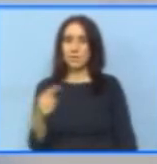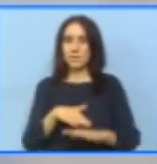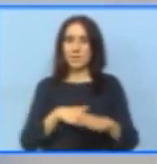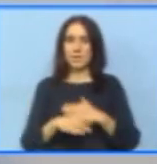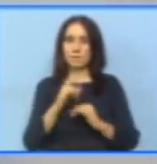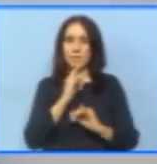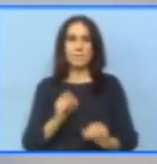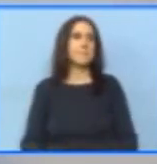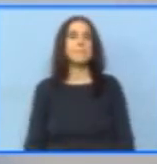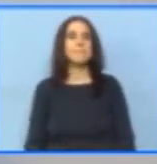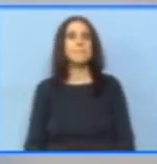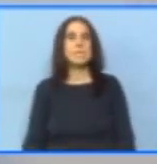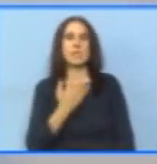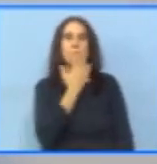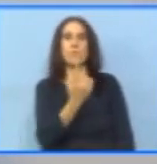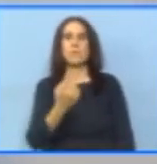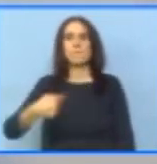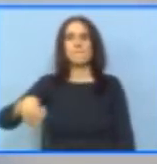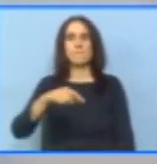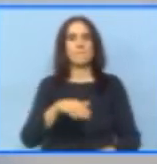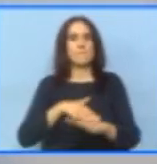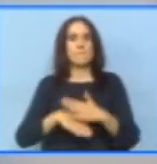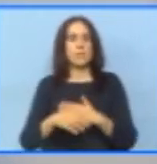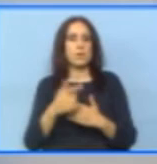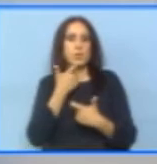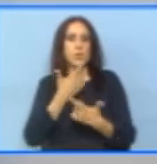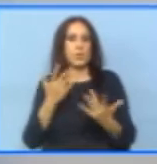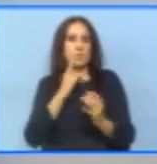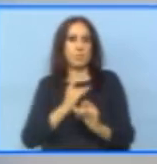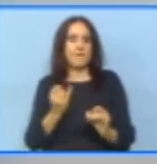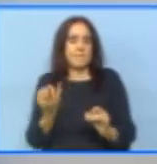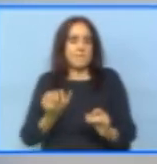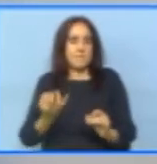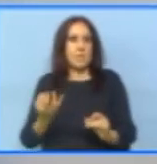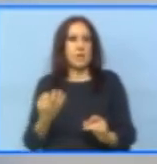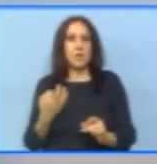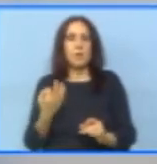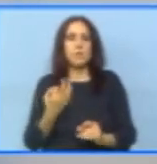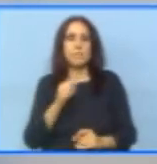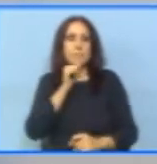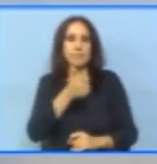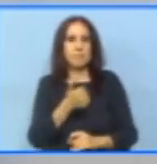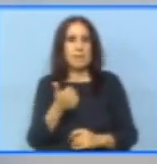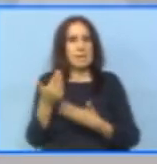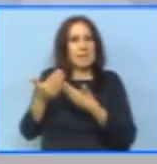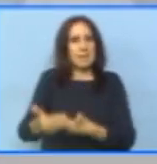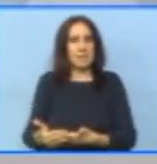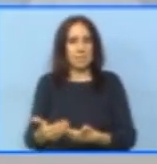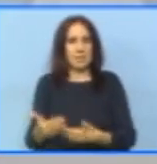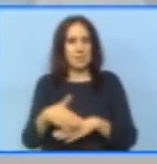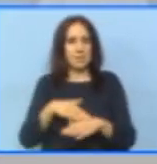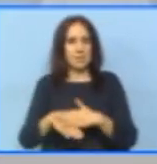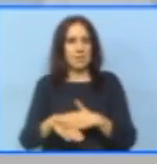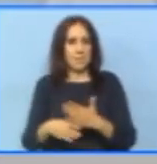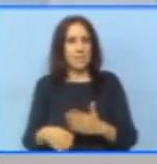Nem tudo está ao nosso alcance individualmente, evidente, porque são questões que muitas vezes nos ultrapassam os nossos limites, não é, de atuação. O